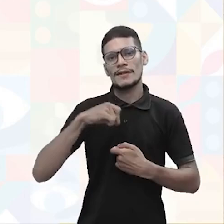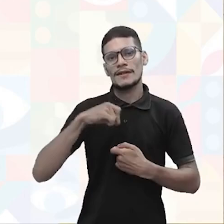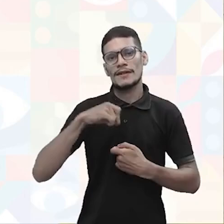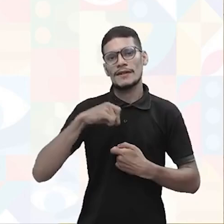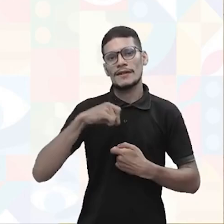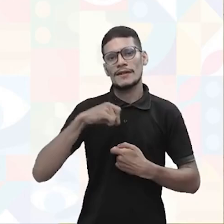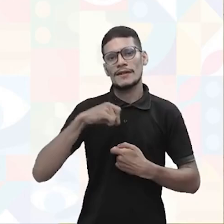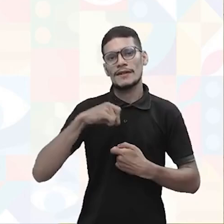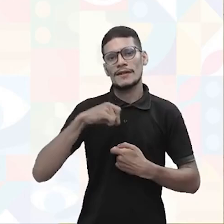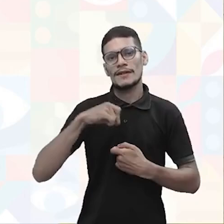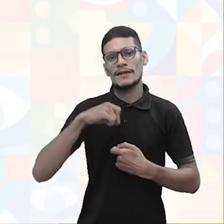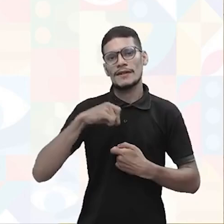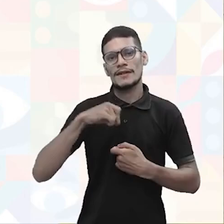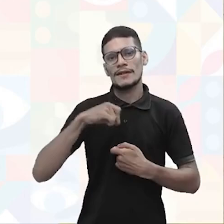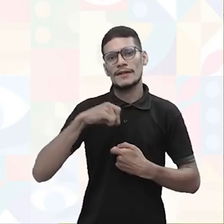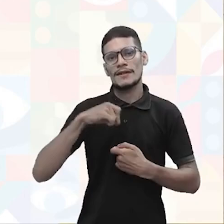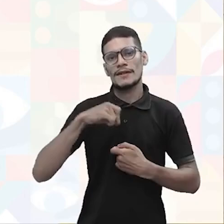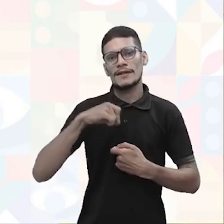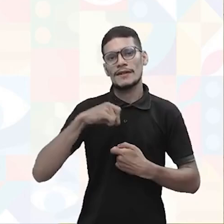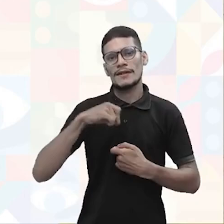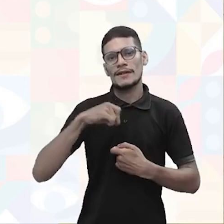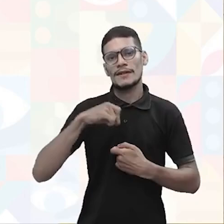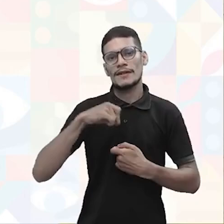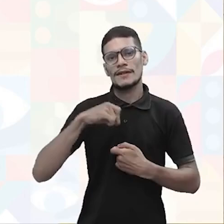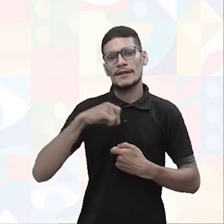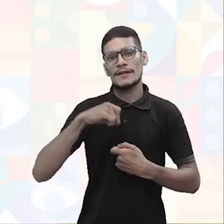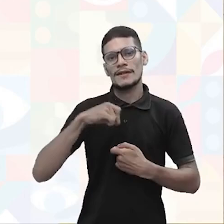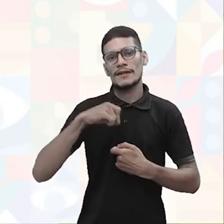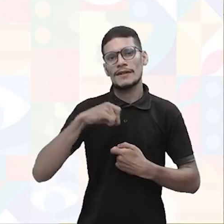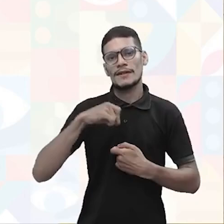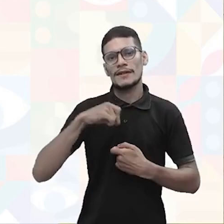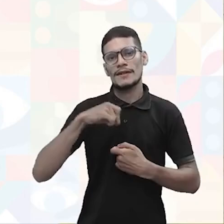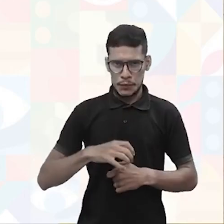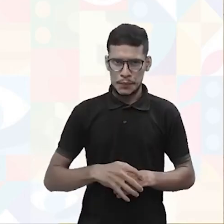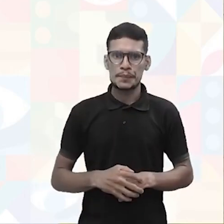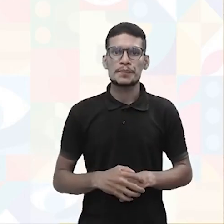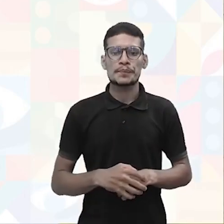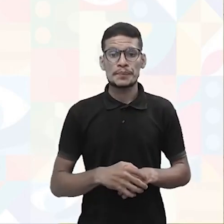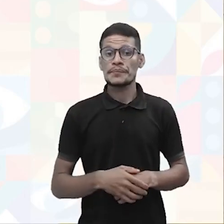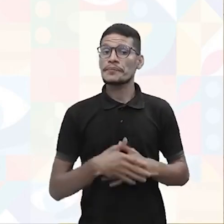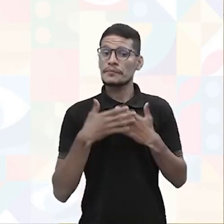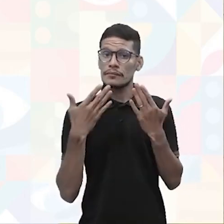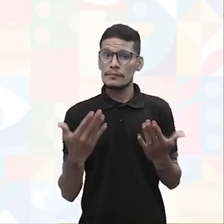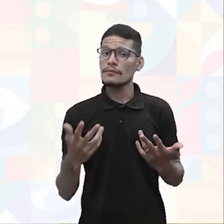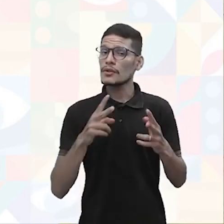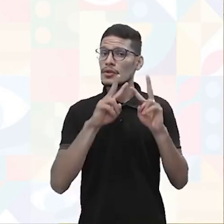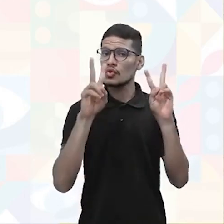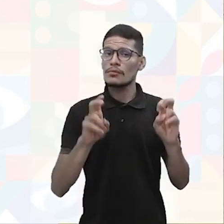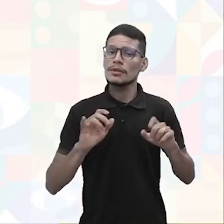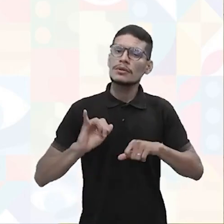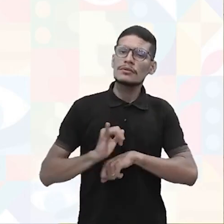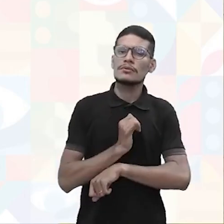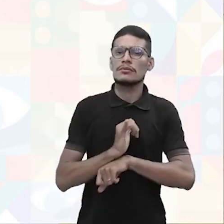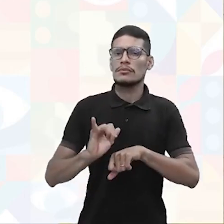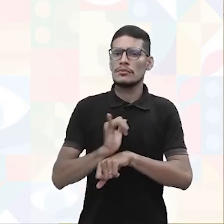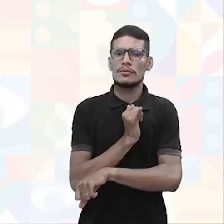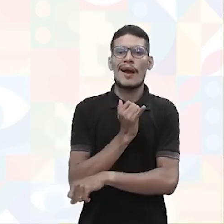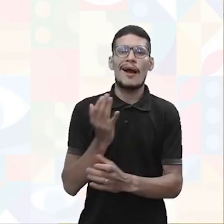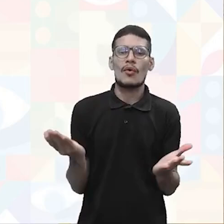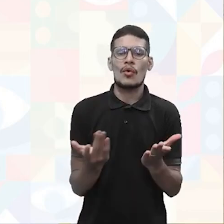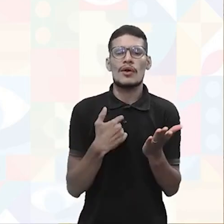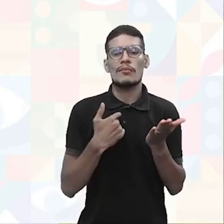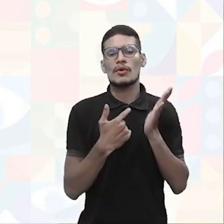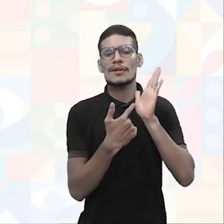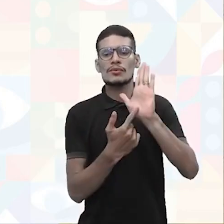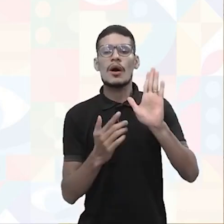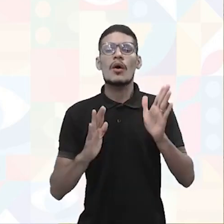peixe e estudos de perigo e operacionalidade. Sobre ainda essas técnicas, aqui eu estou mostrando as que